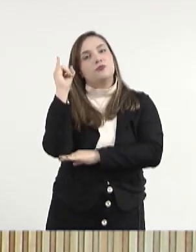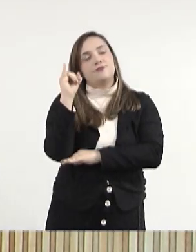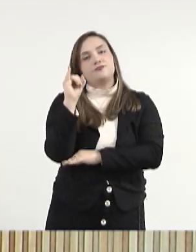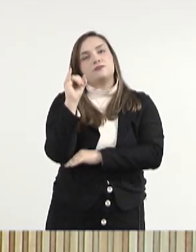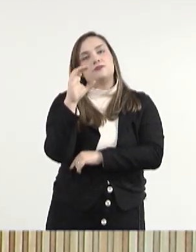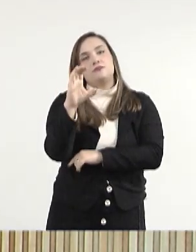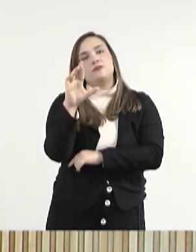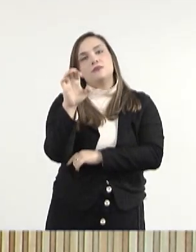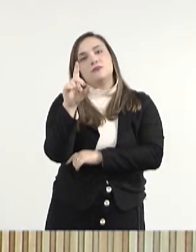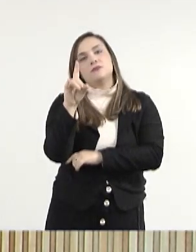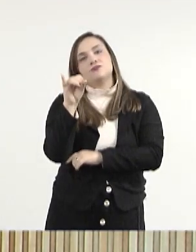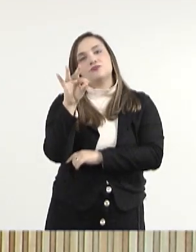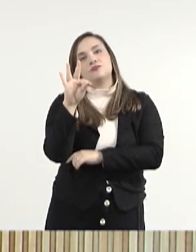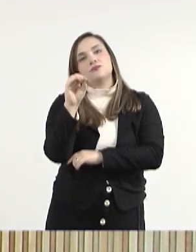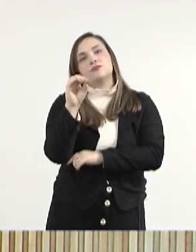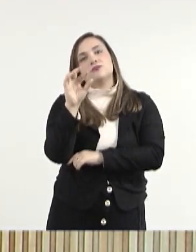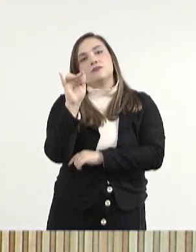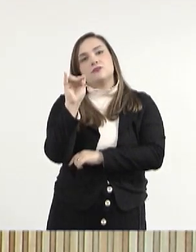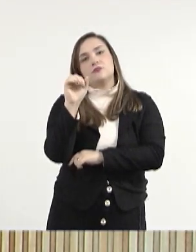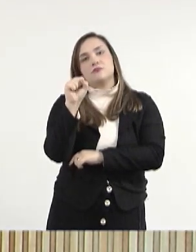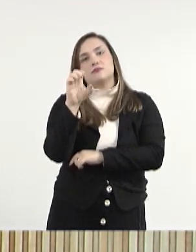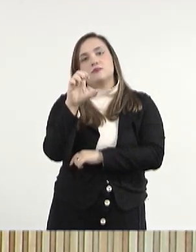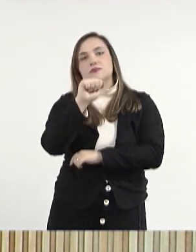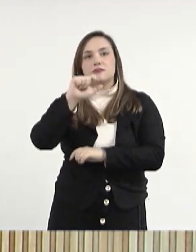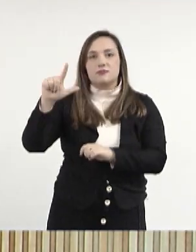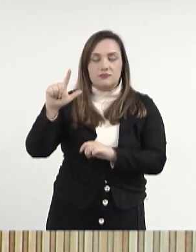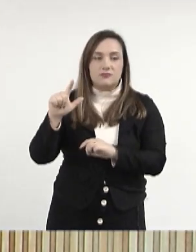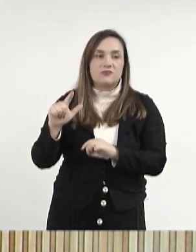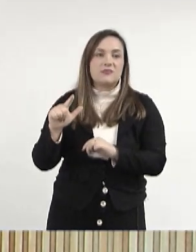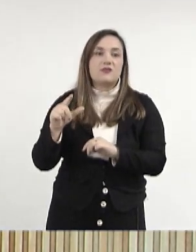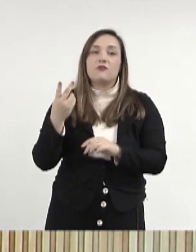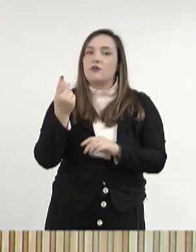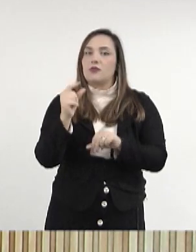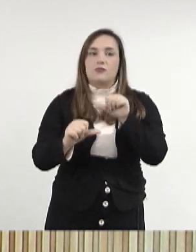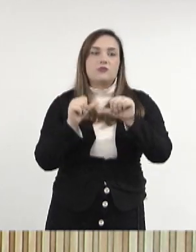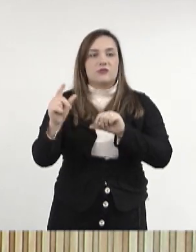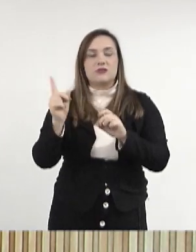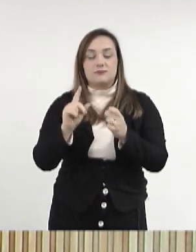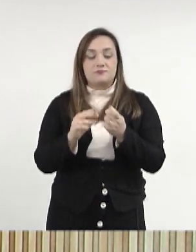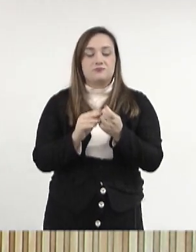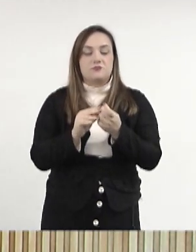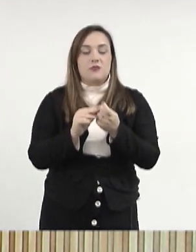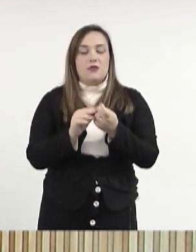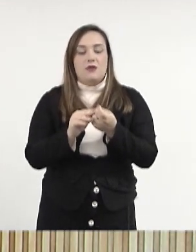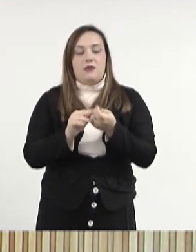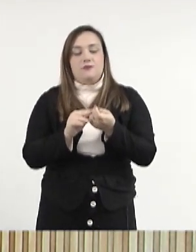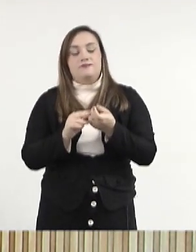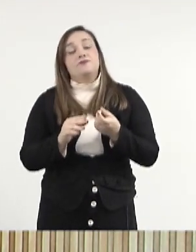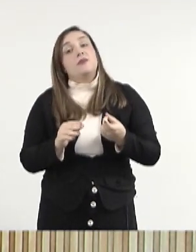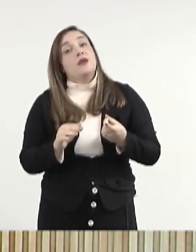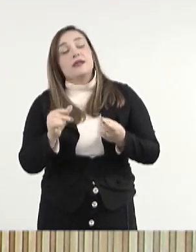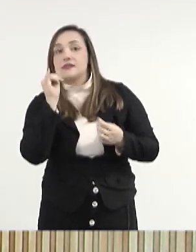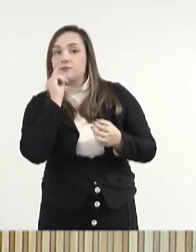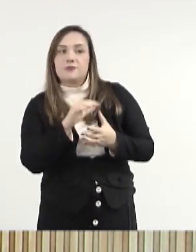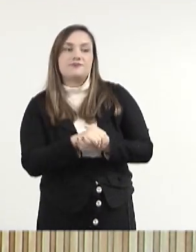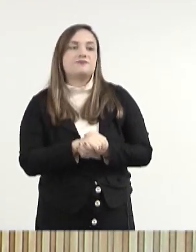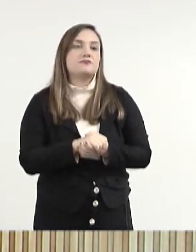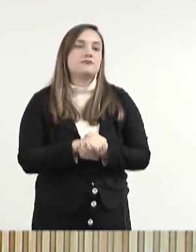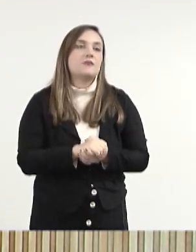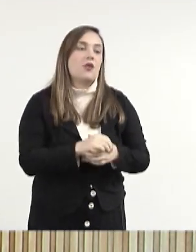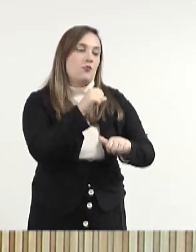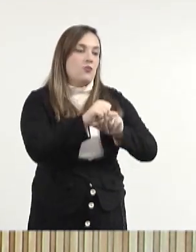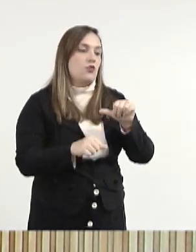essa empresa recebeu quando ela aderiu ao MS Empreendedor, ela não muda. Não tem alteração com relação a isso, então não é por mudar